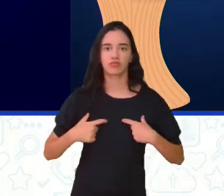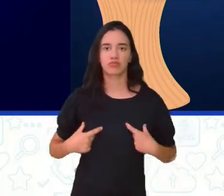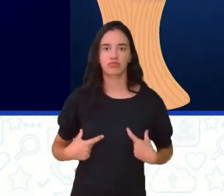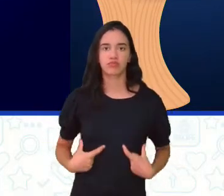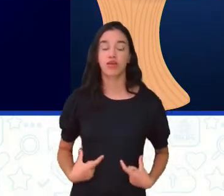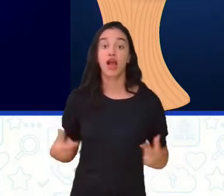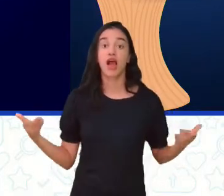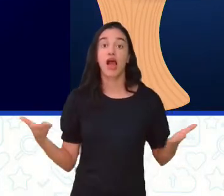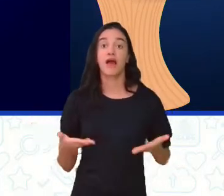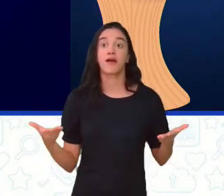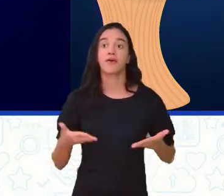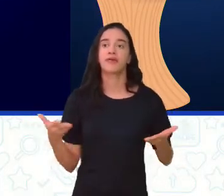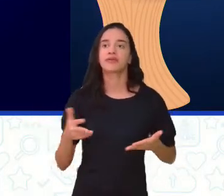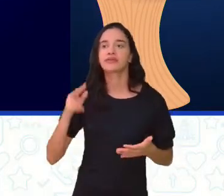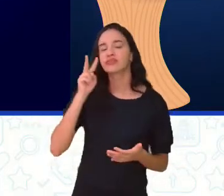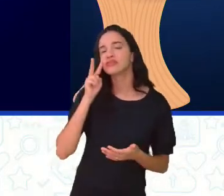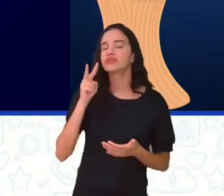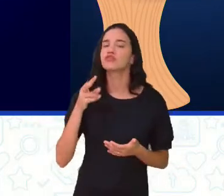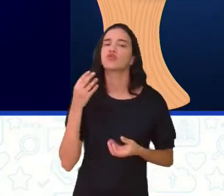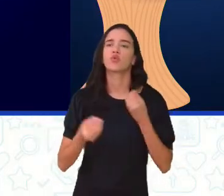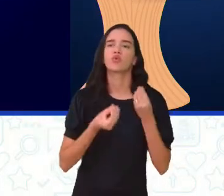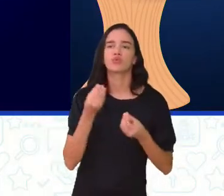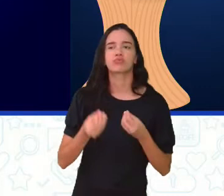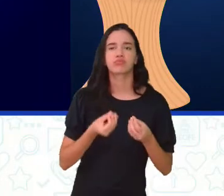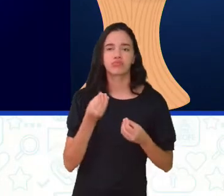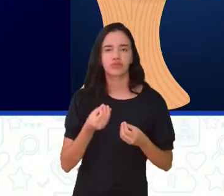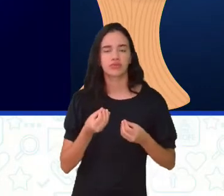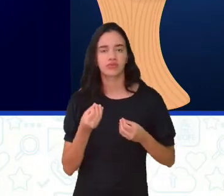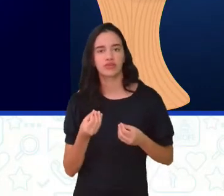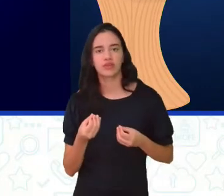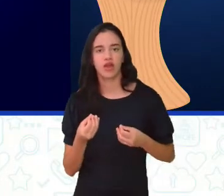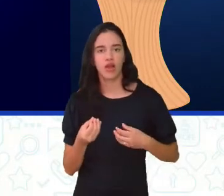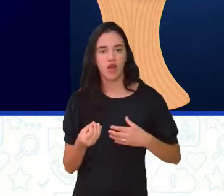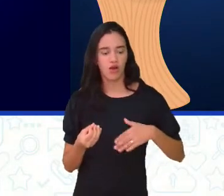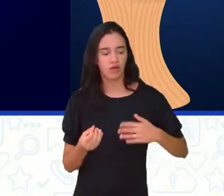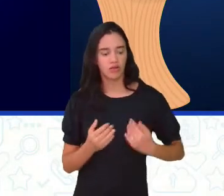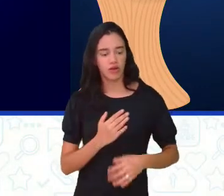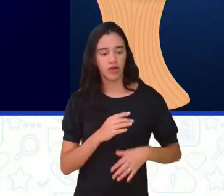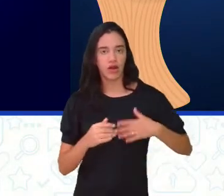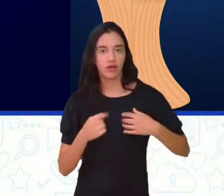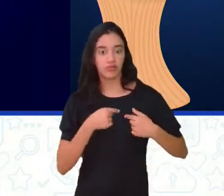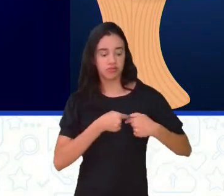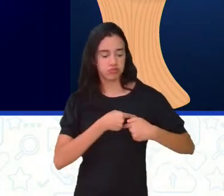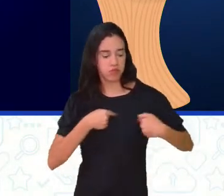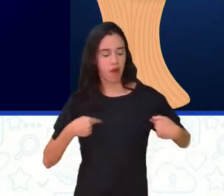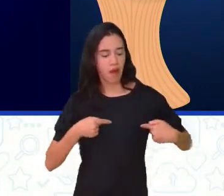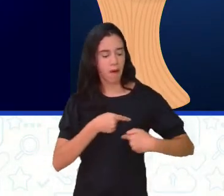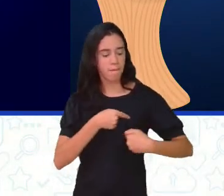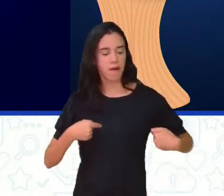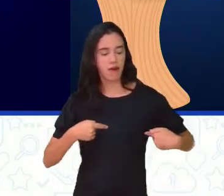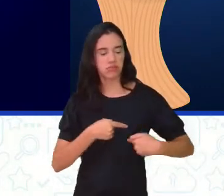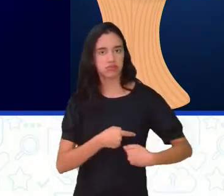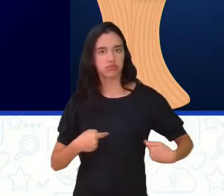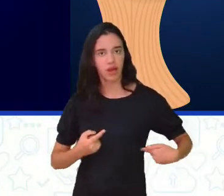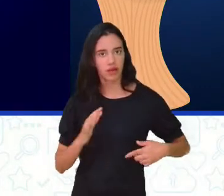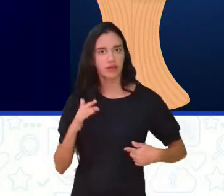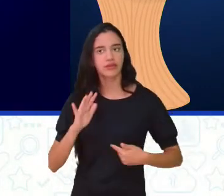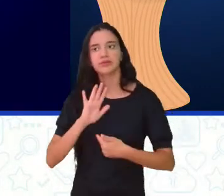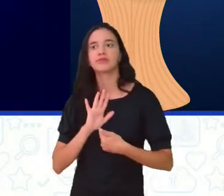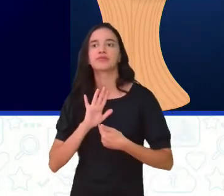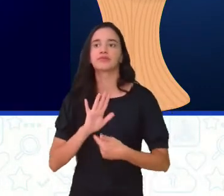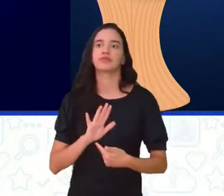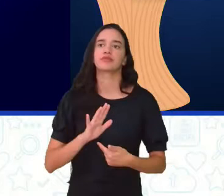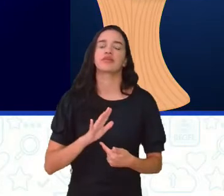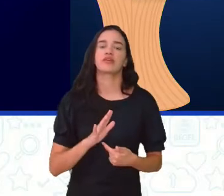está vendo agora como se fosse um corte, né, mostrando aí essa ramificação desses bronquíolos que eu acabei de